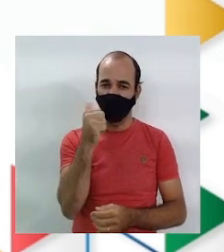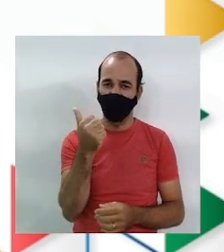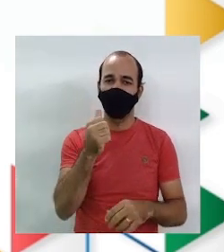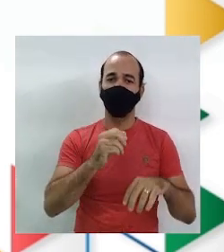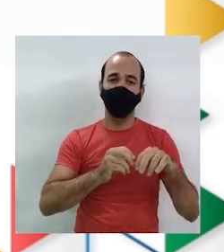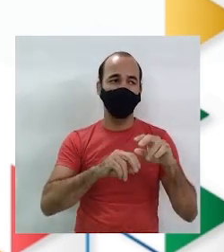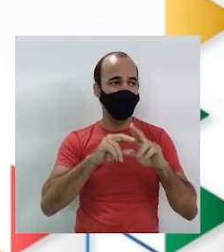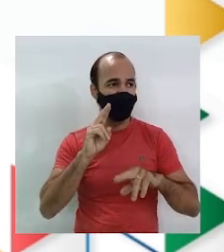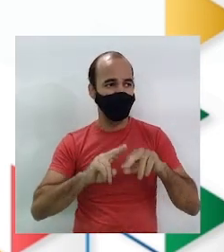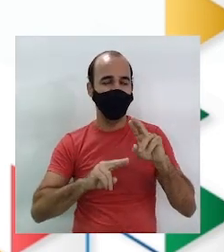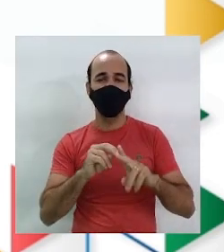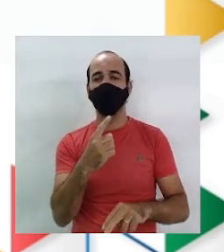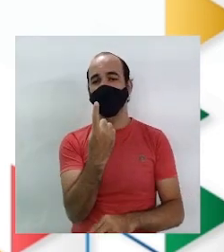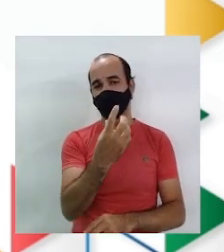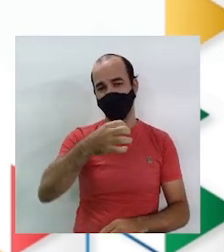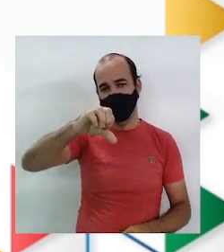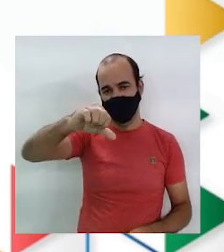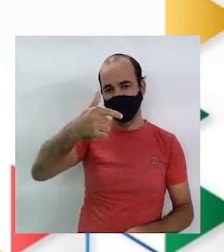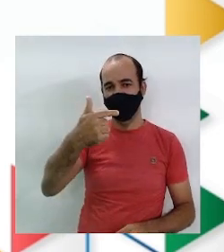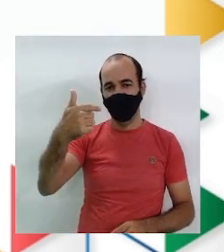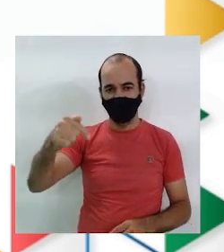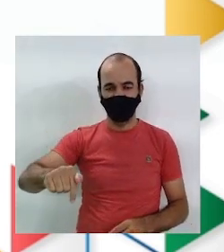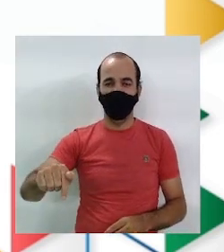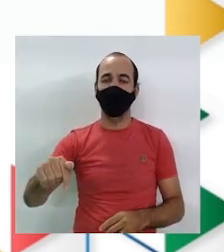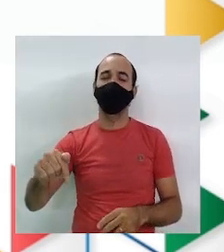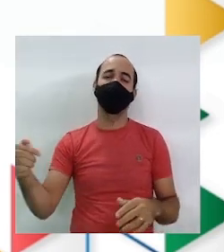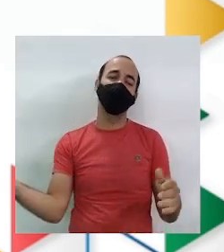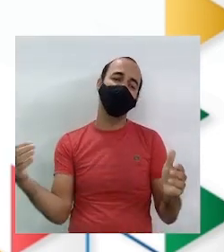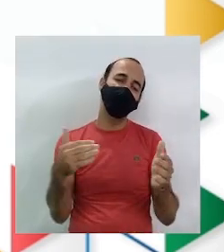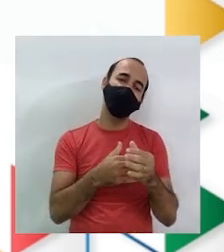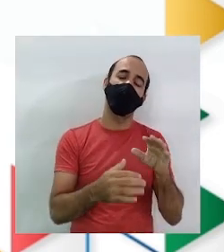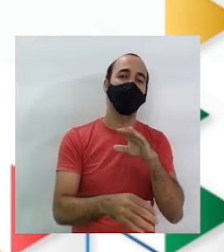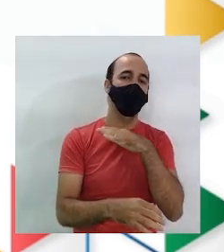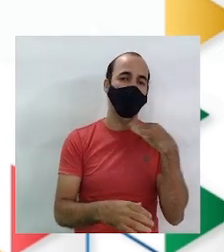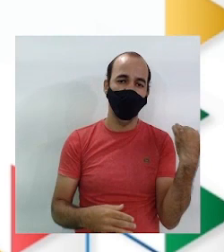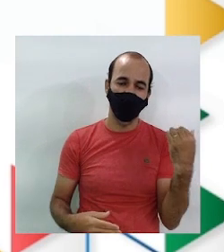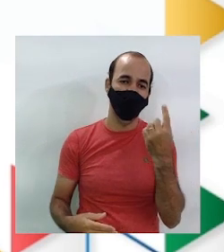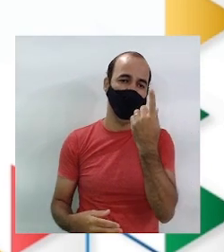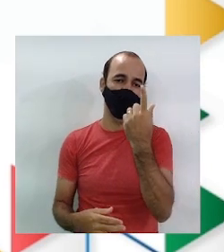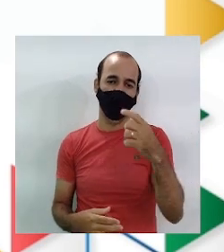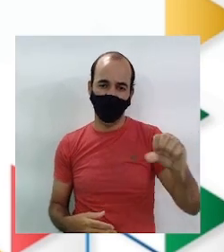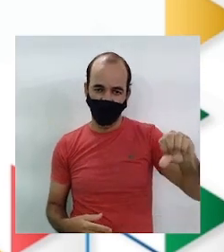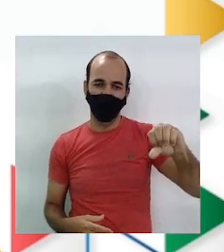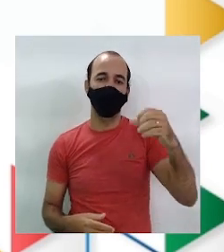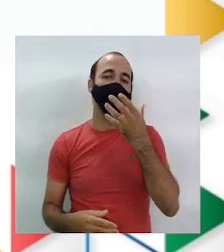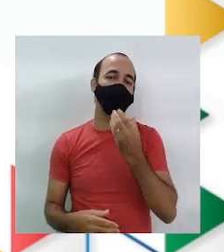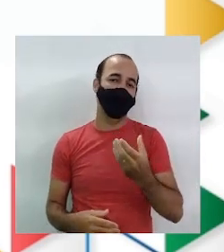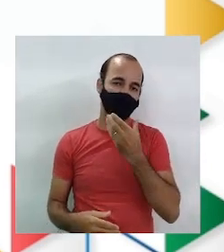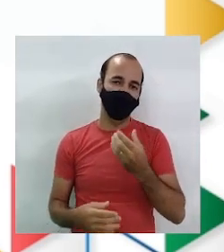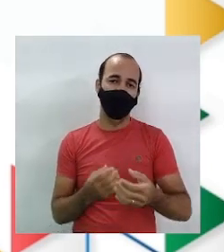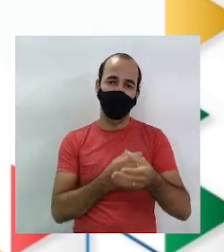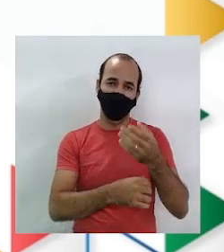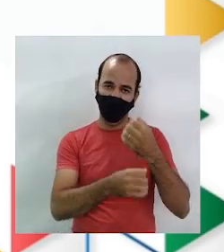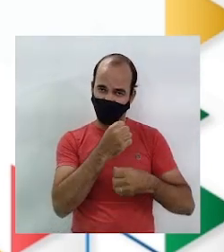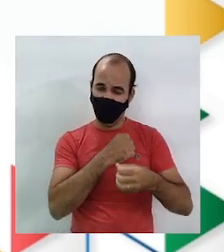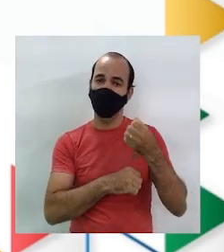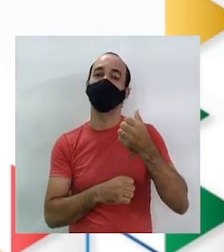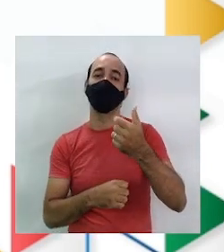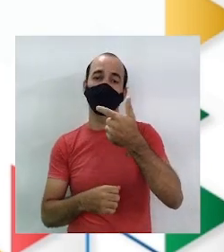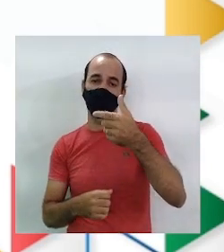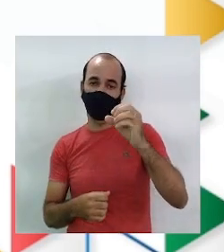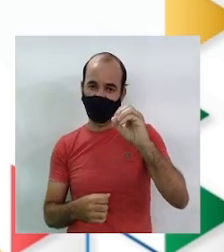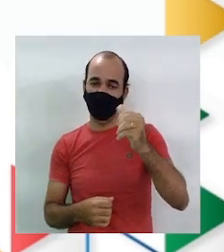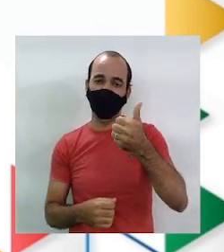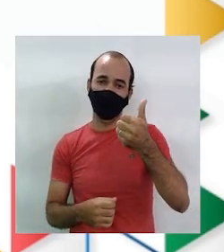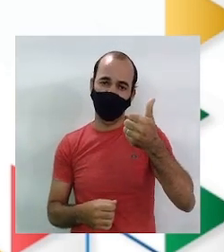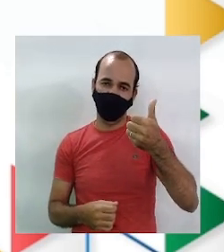de 1927. Ele faleceu no dia 19 de dezembro de 2019, há pouco tempo, né?